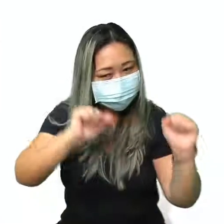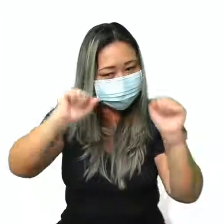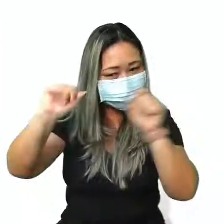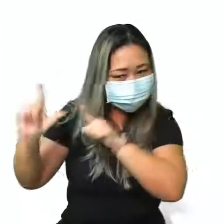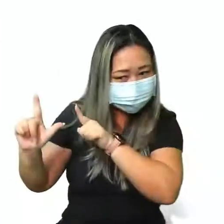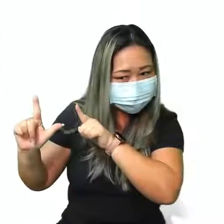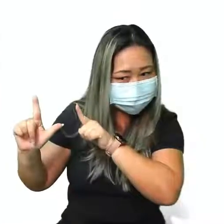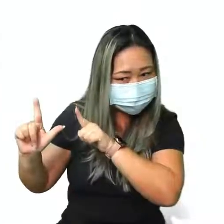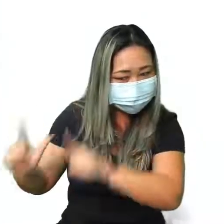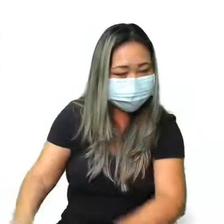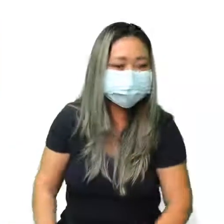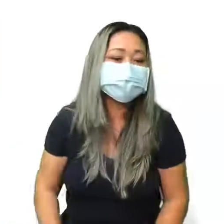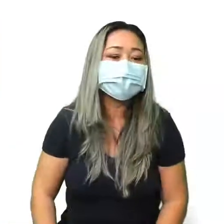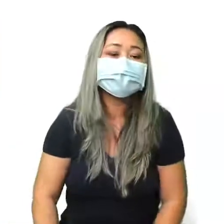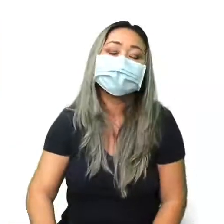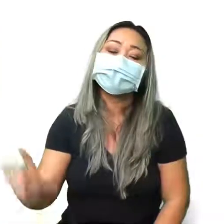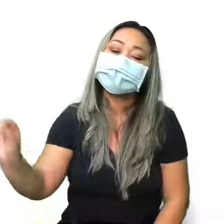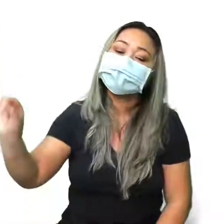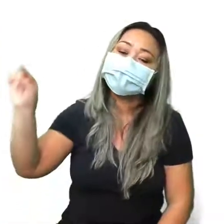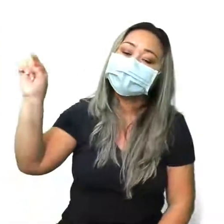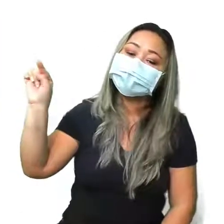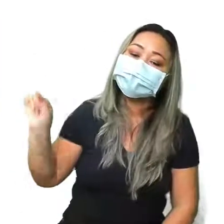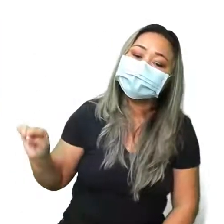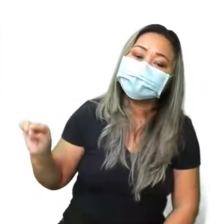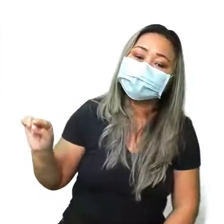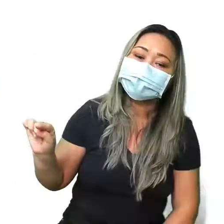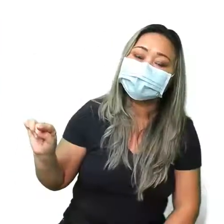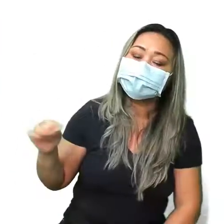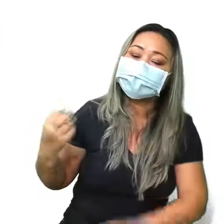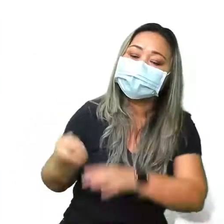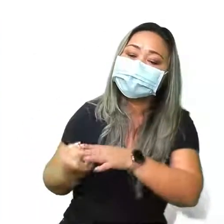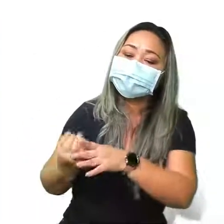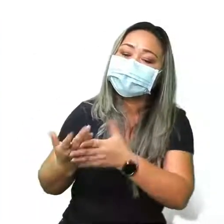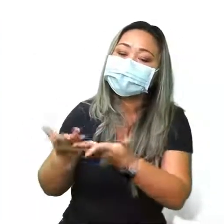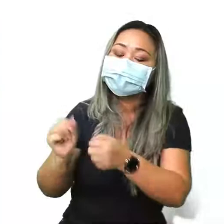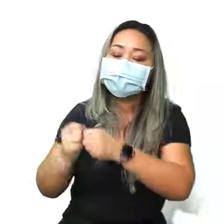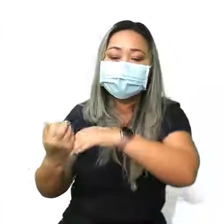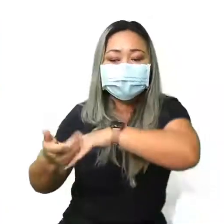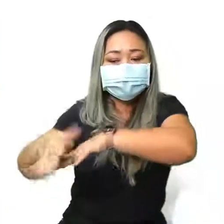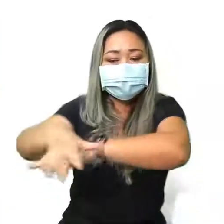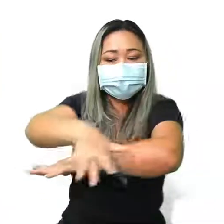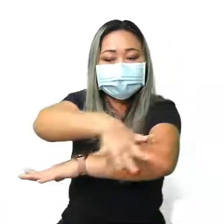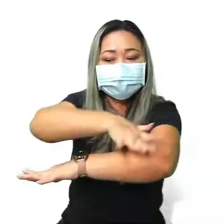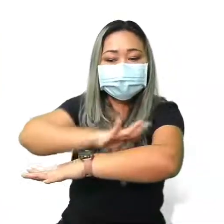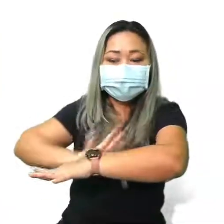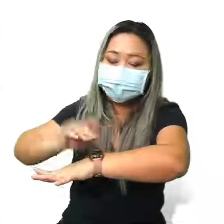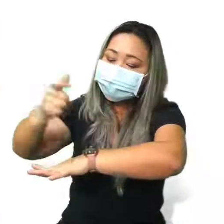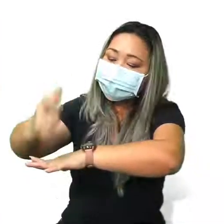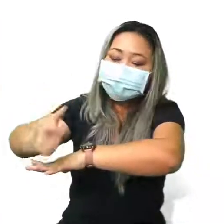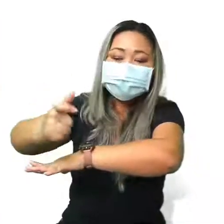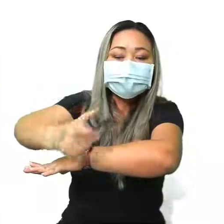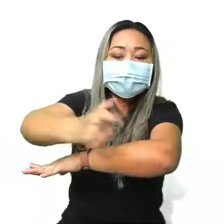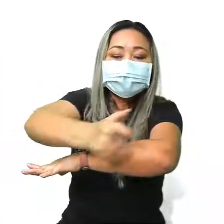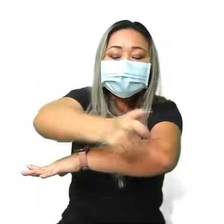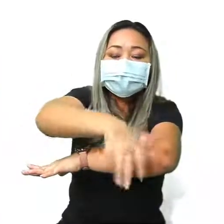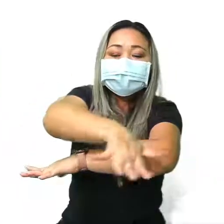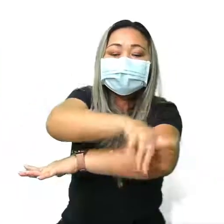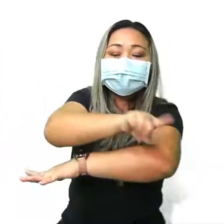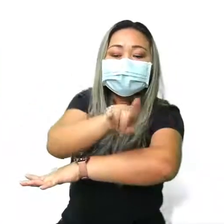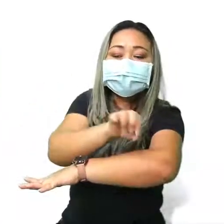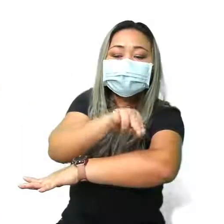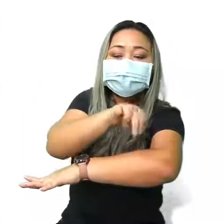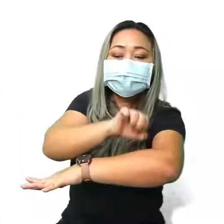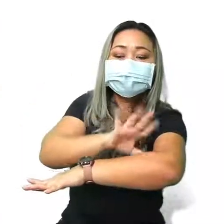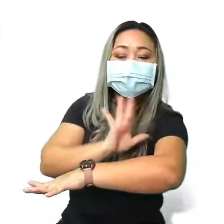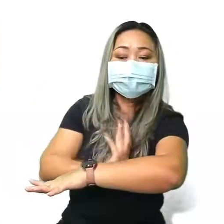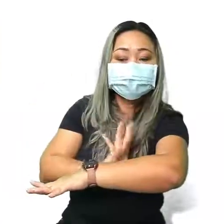slide. Então, esses ecossistemas estão ali formando os hábitats, os locaizinhos, as zonas específicas